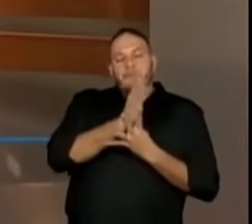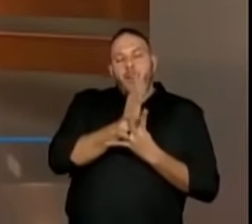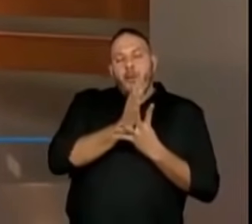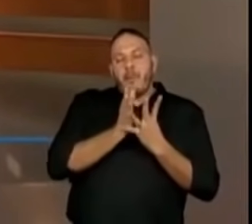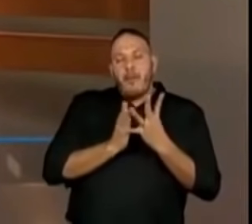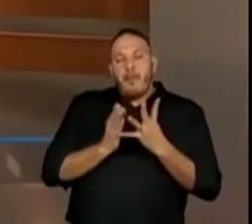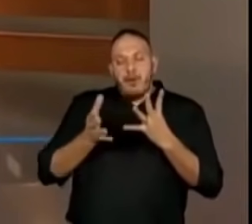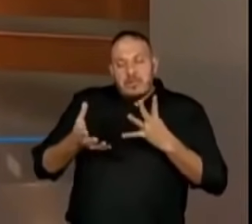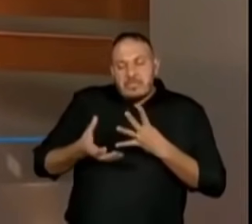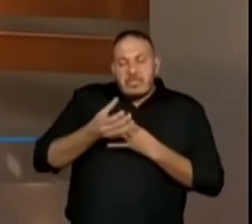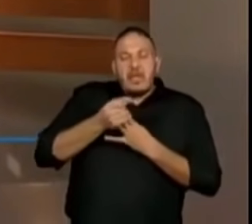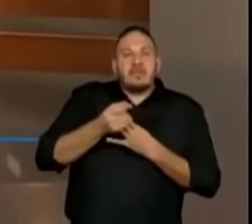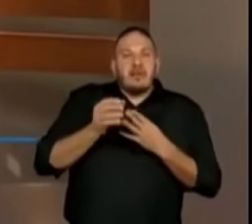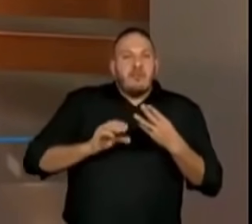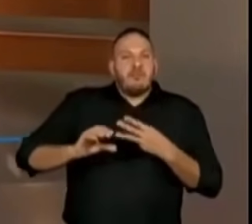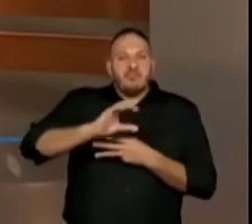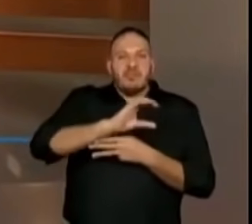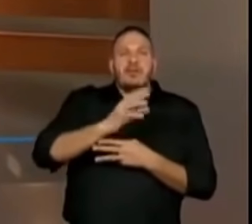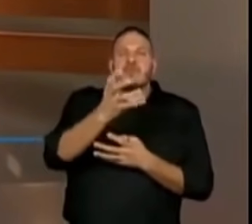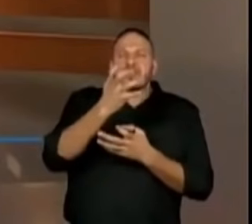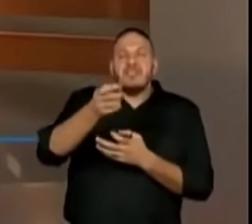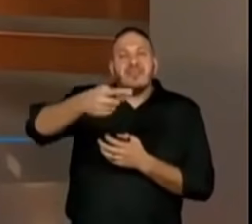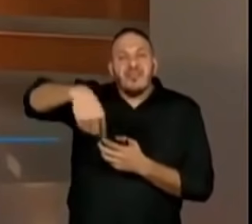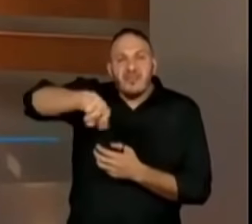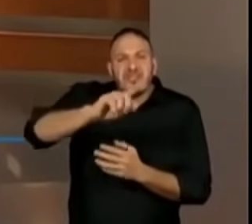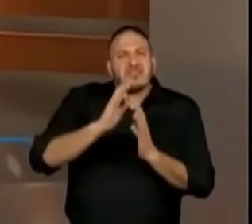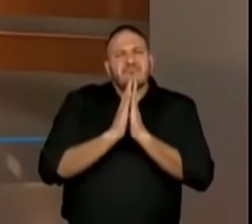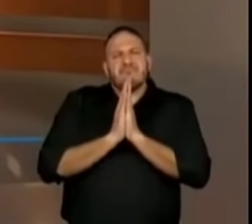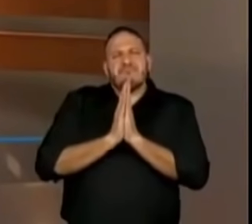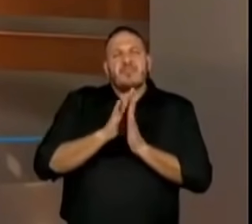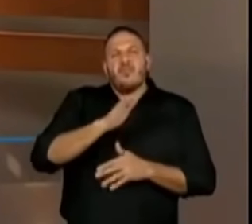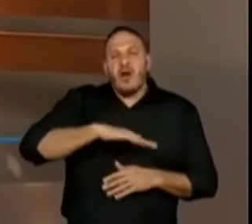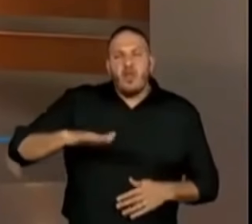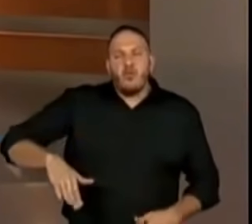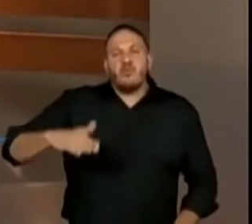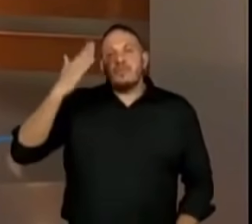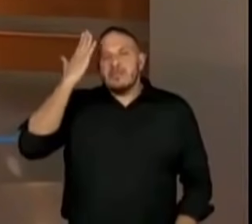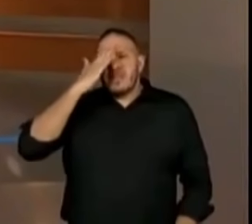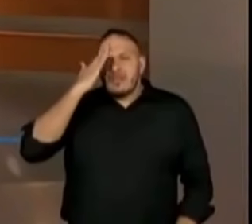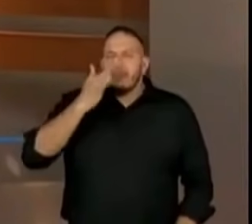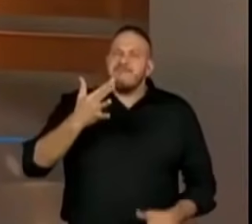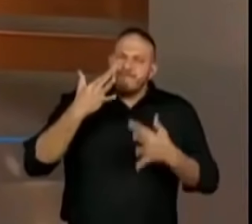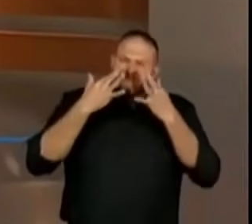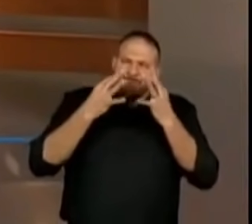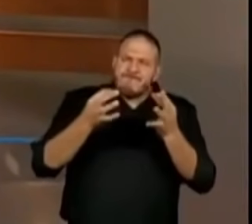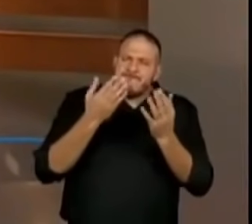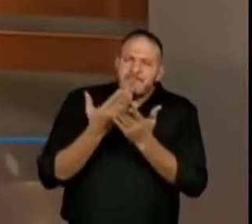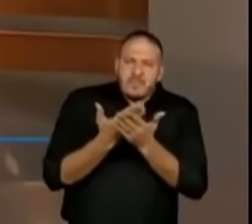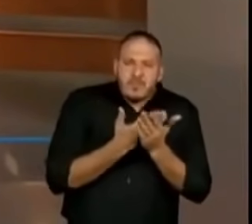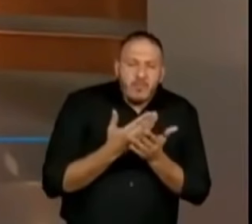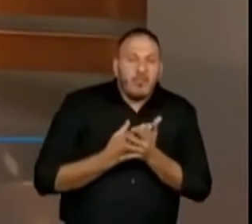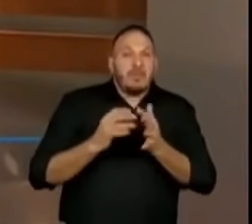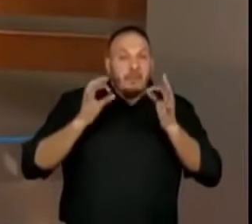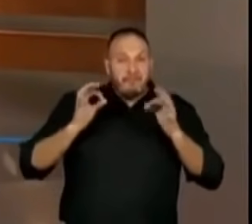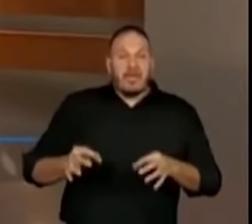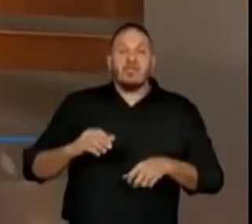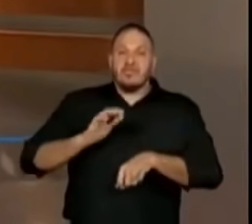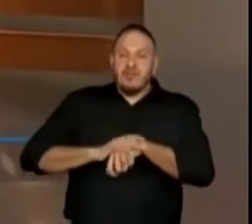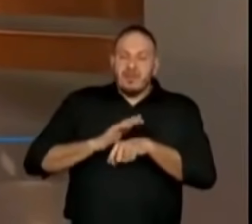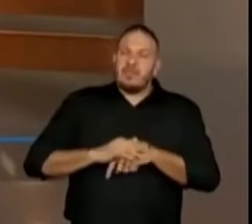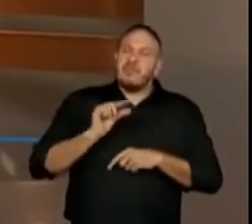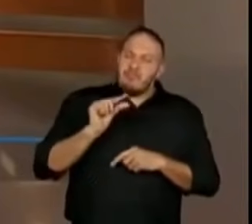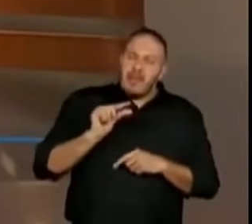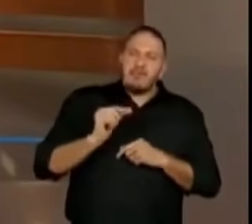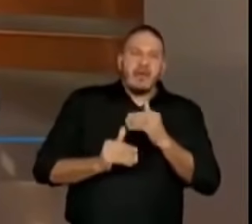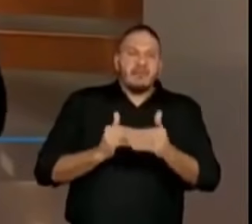quartas partes, porque eu queria que o nosso aluno entendesse, né? Com mais afinco e tudo mais, então eu fiz mesmo mais passo a passo.